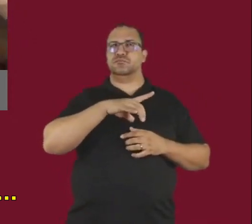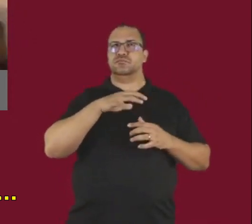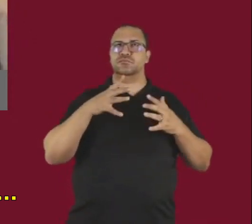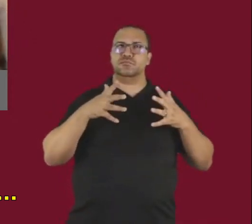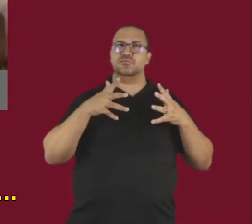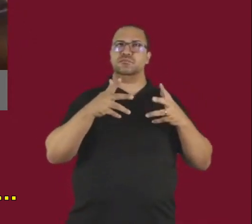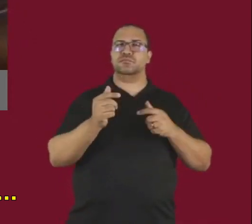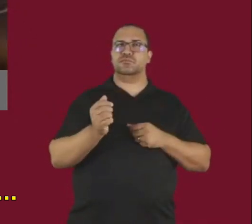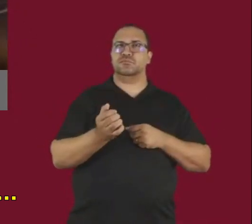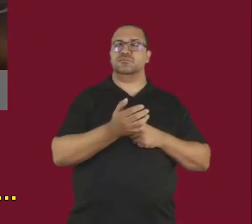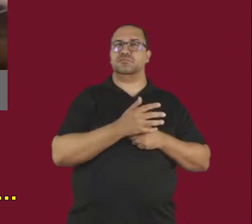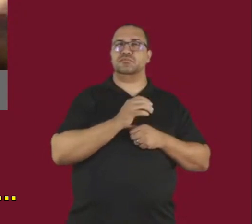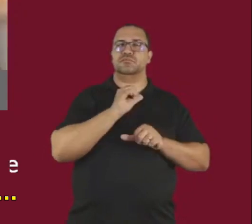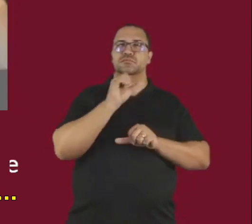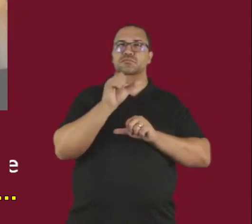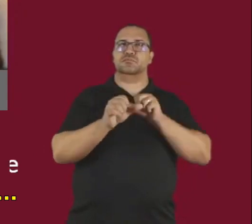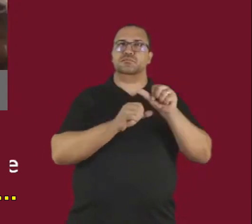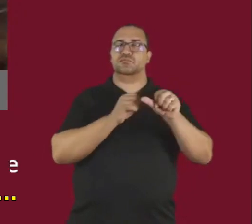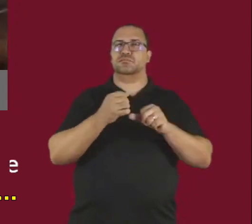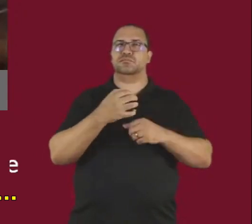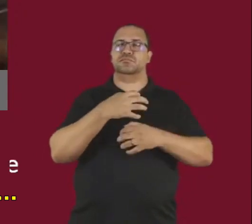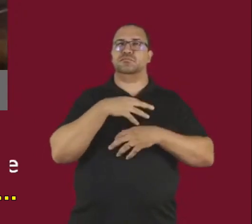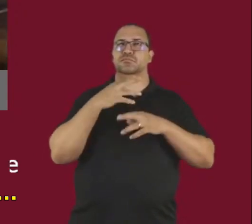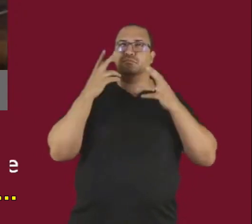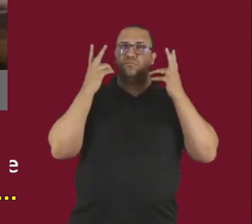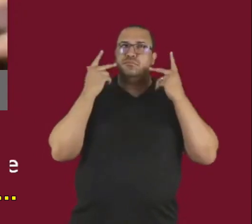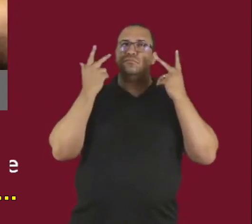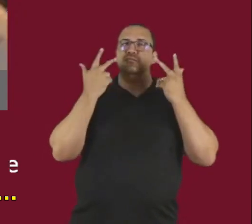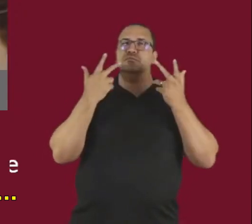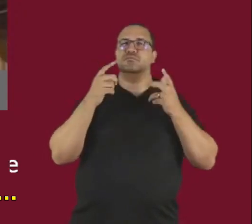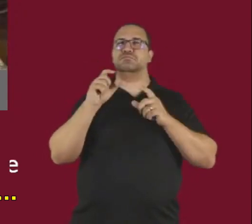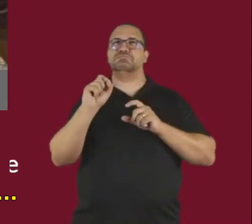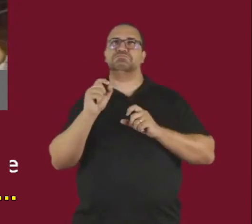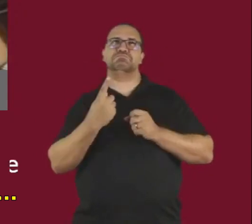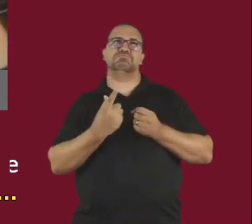da nova normalidade, do novo normal, do não sei o quê,